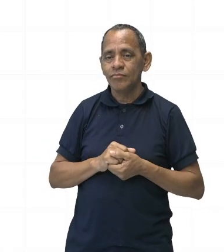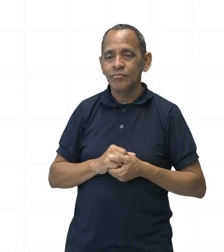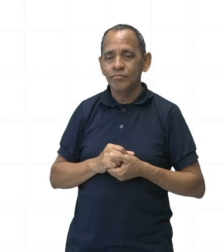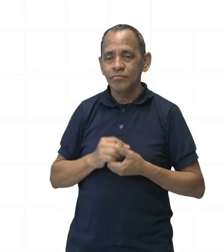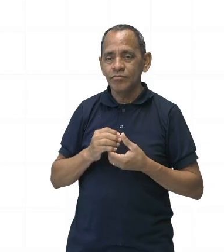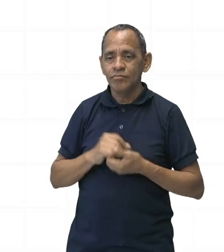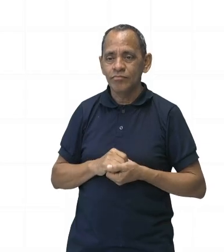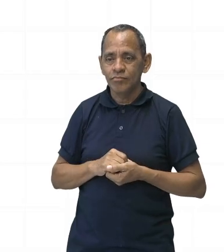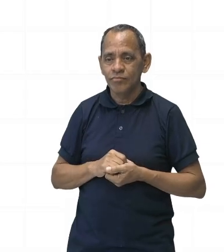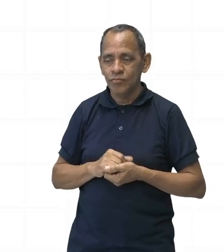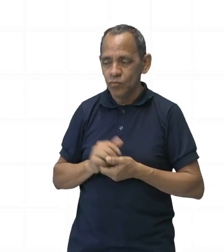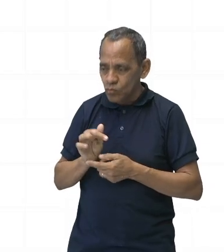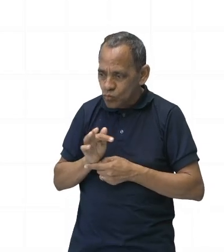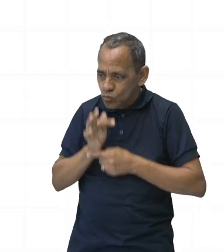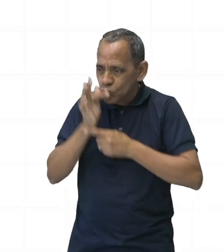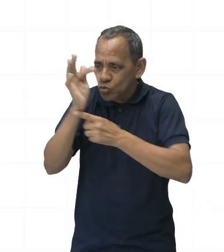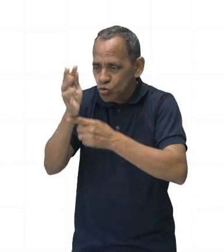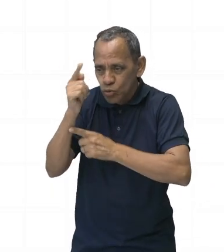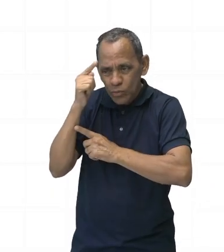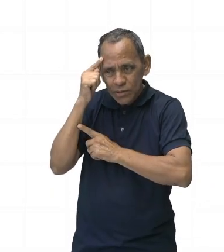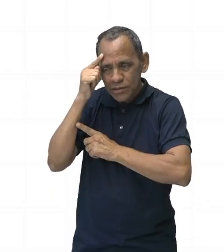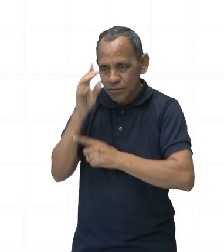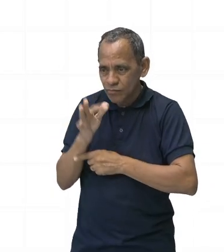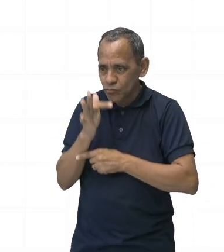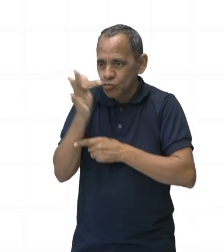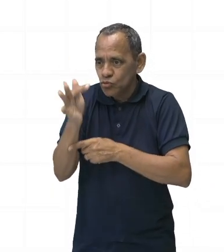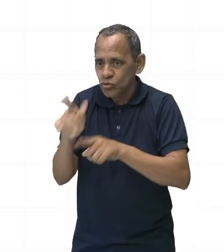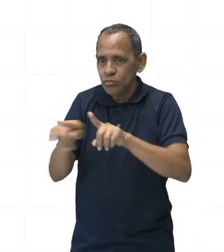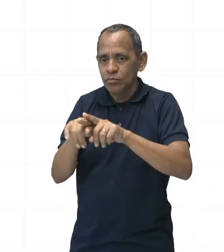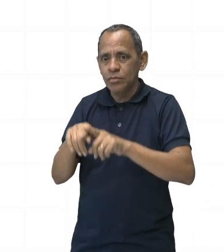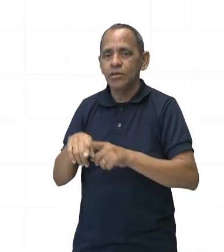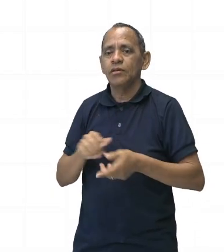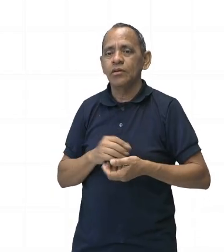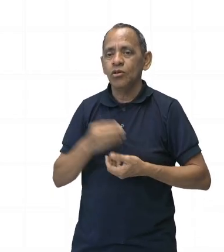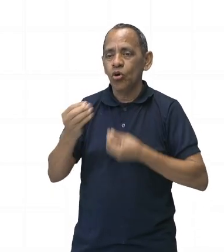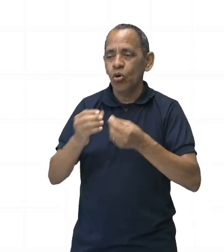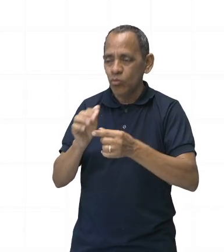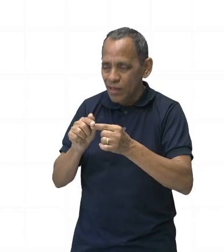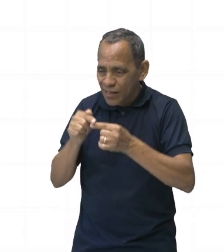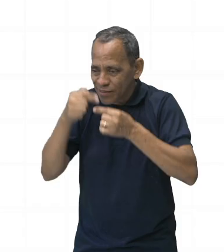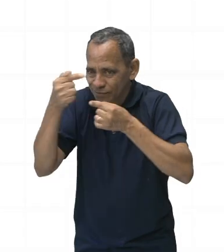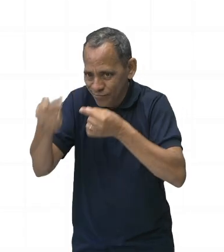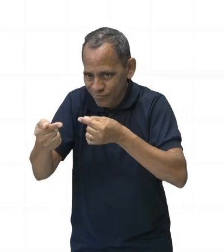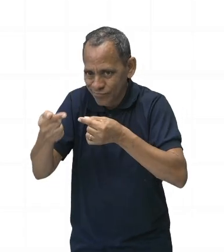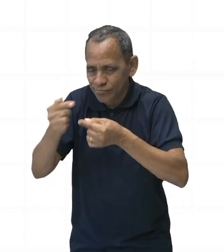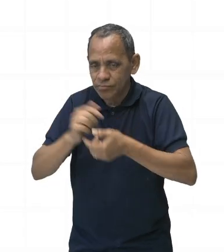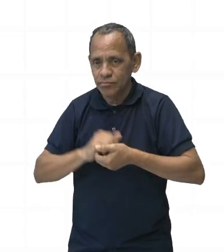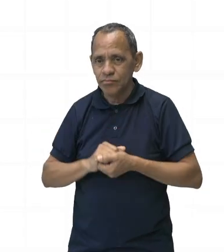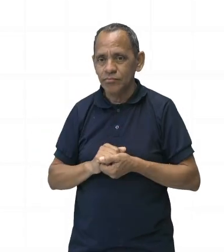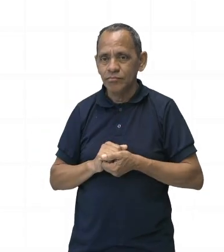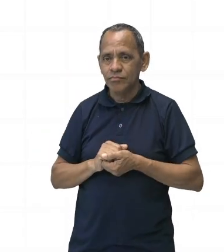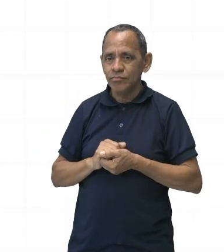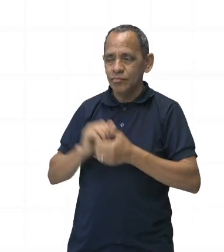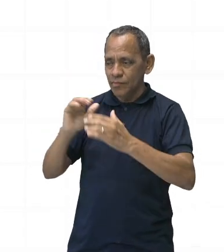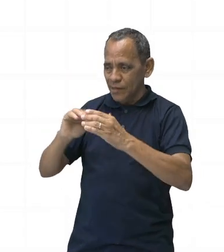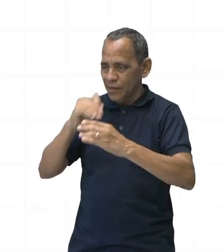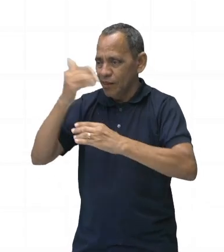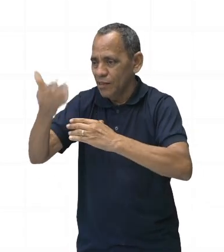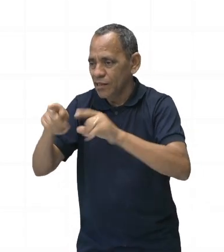Lançar para frente, pensar para frente e além do presente.